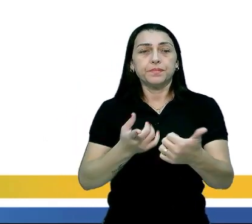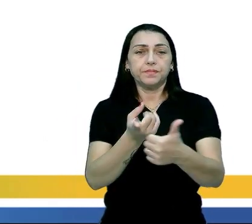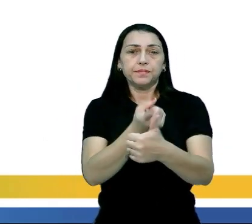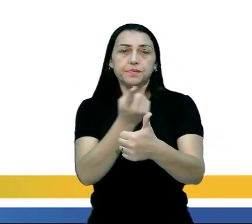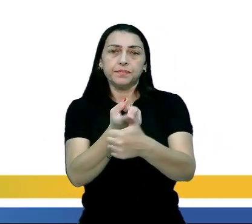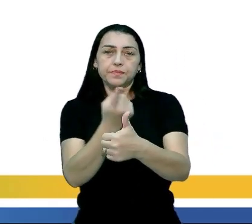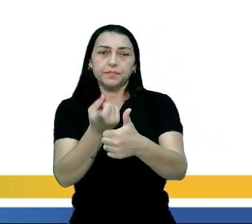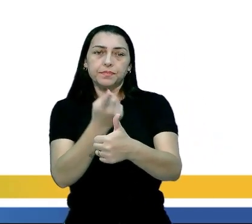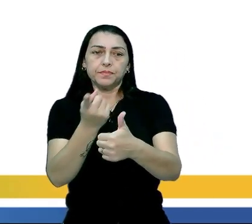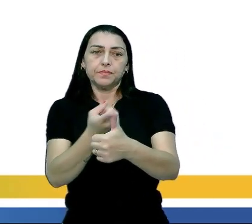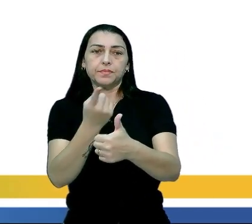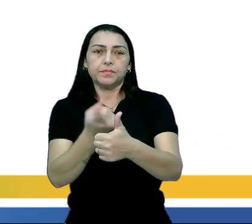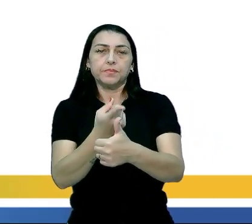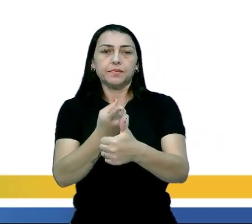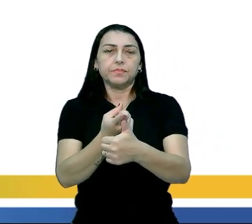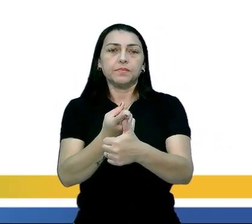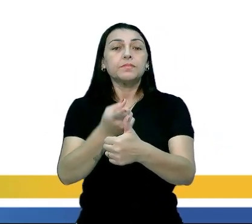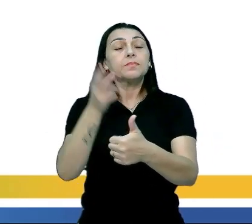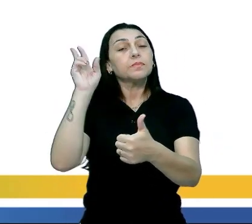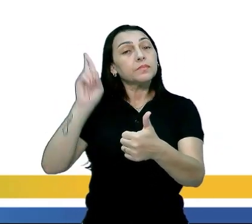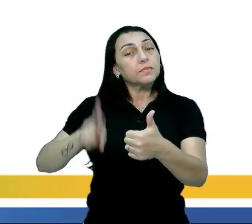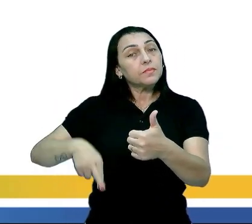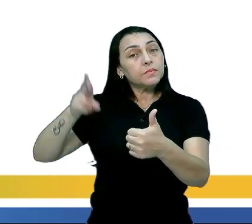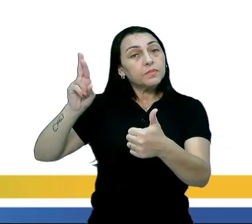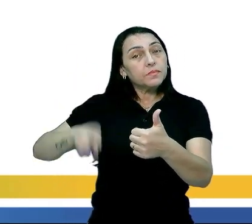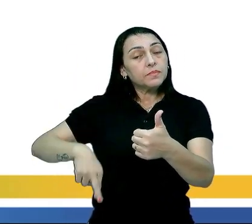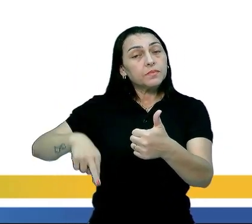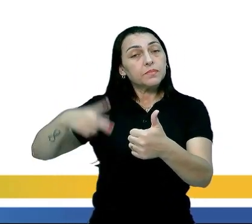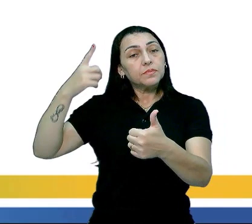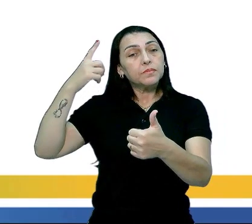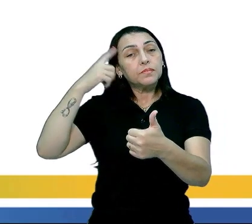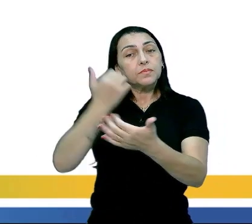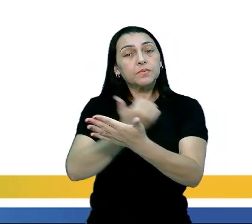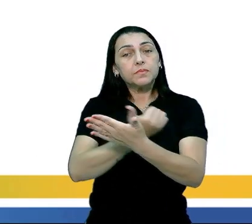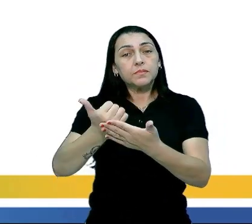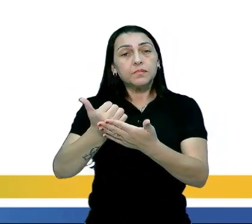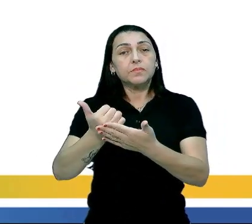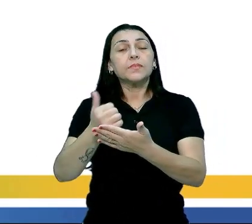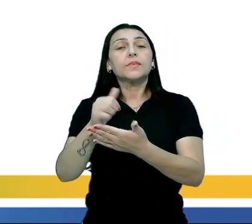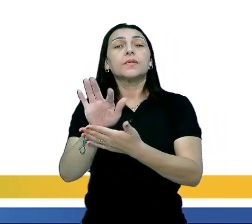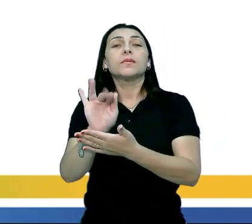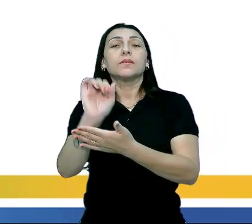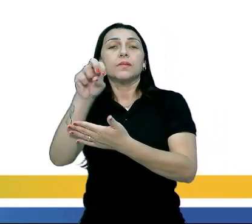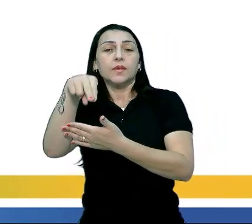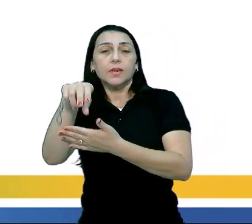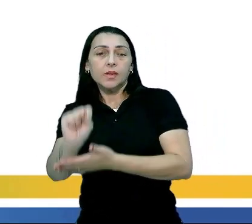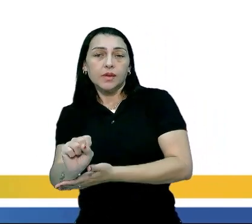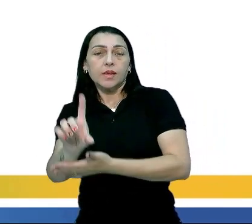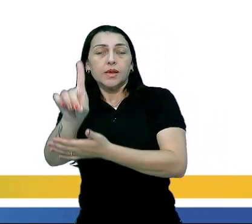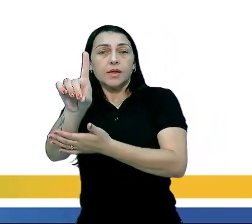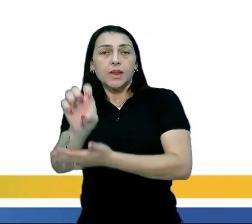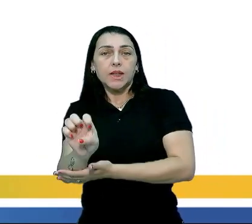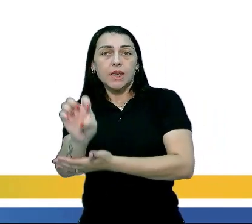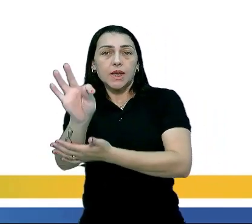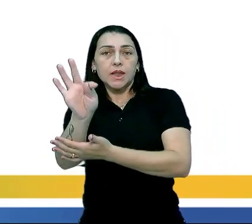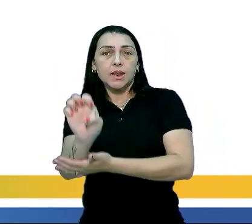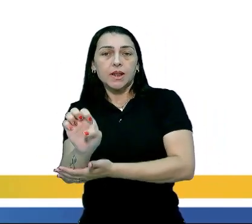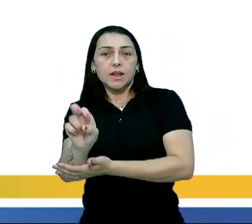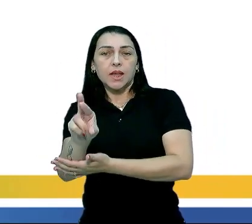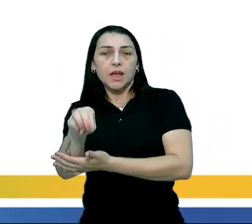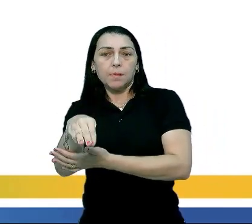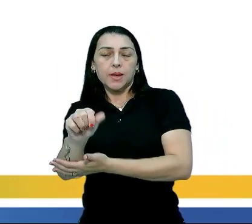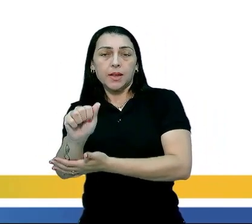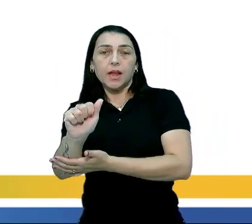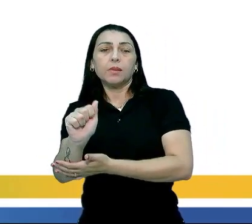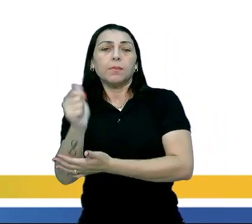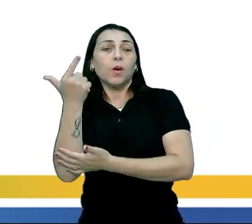começar pela ação racional em relação a fins determinados.